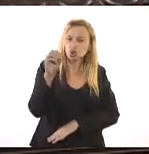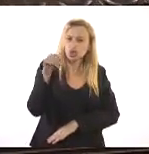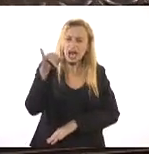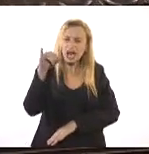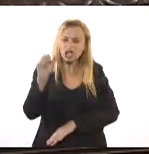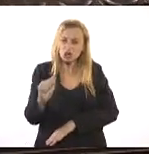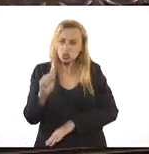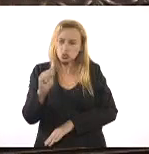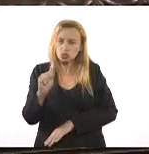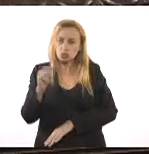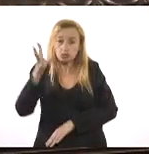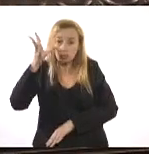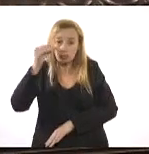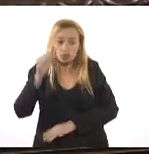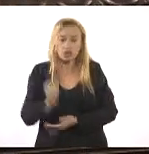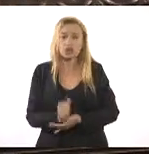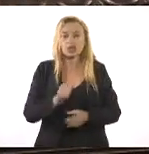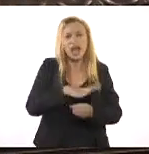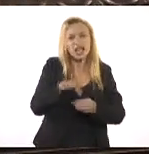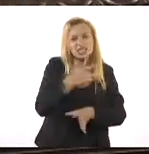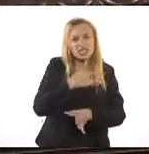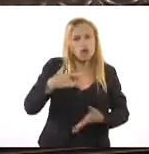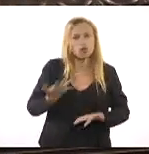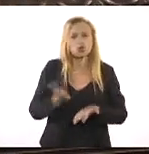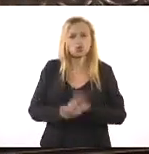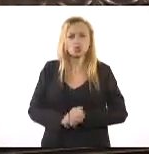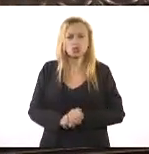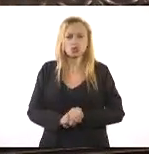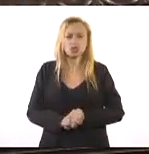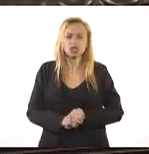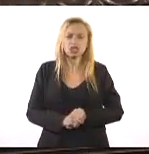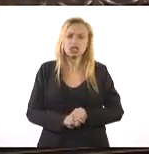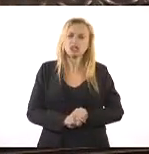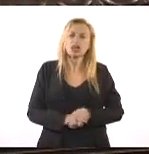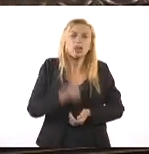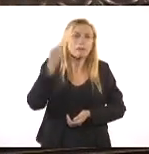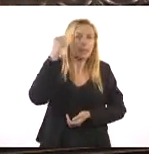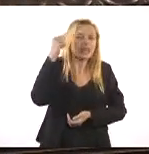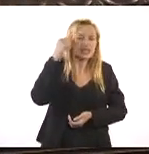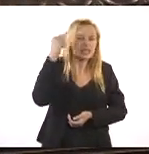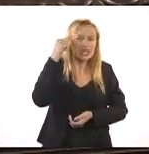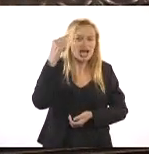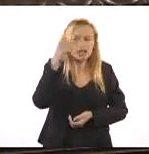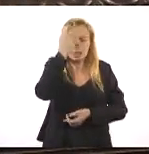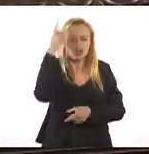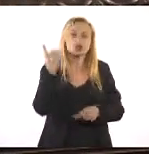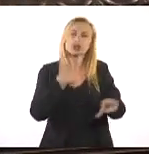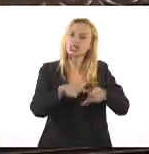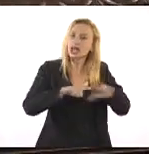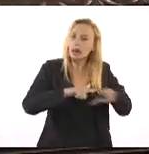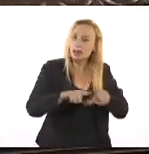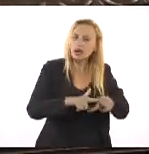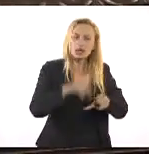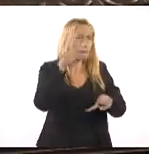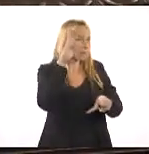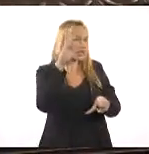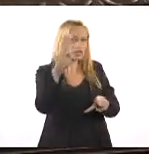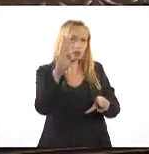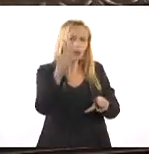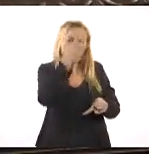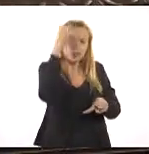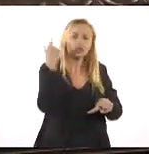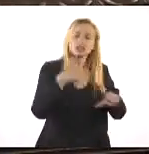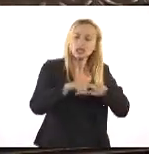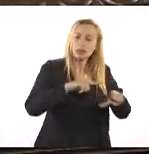da área da saúde, que ao invés de pensar no trabalhador, principalmente o trabalhador